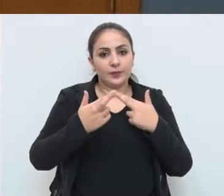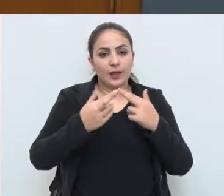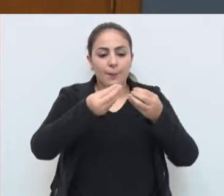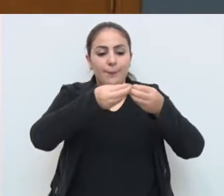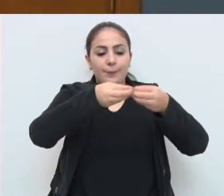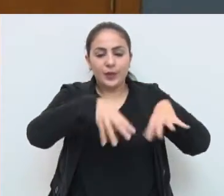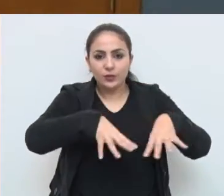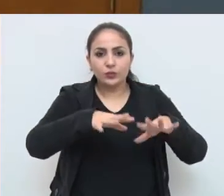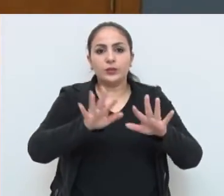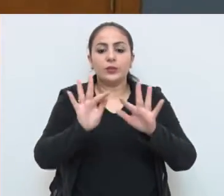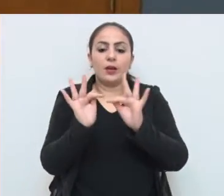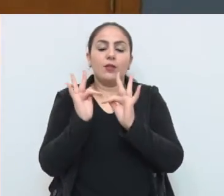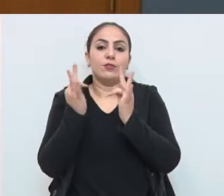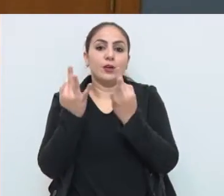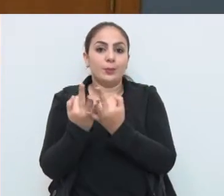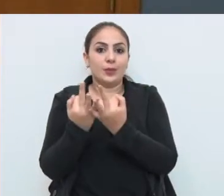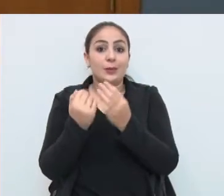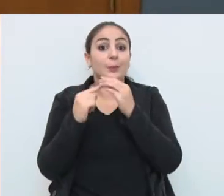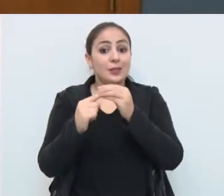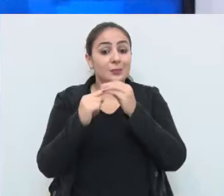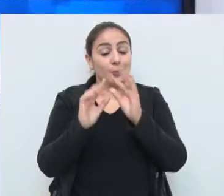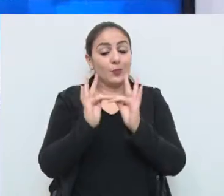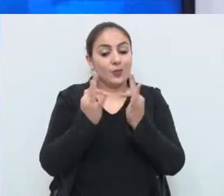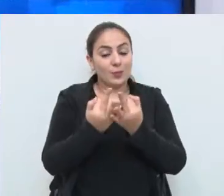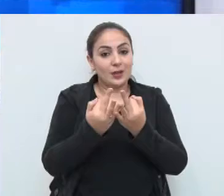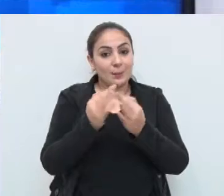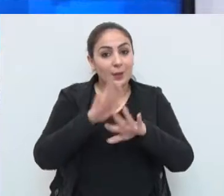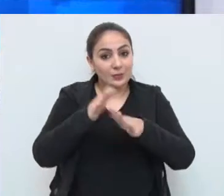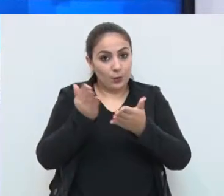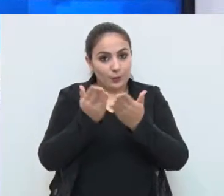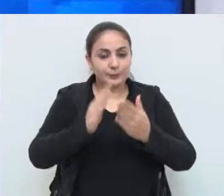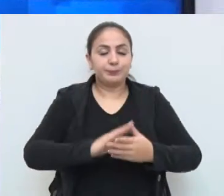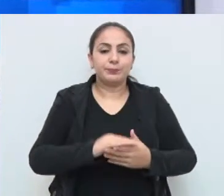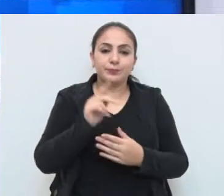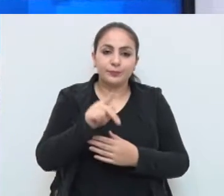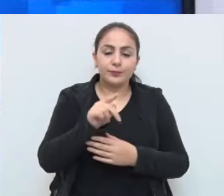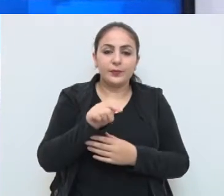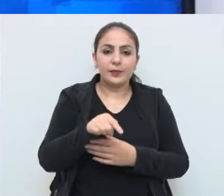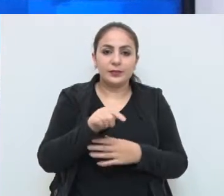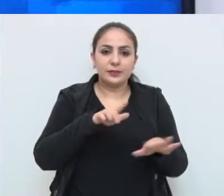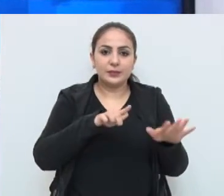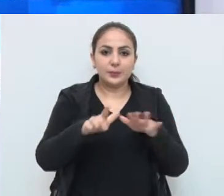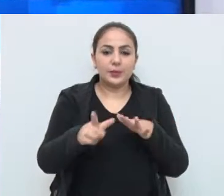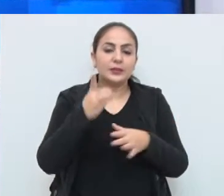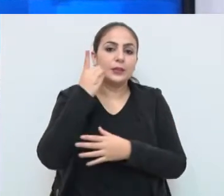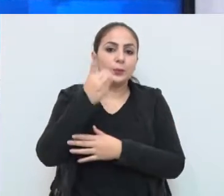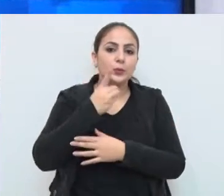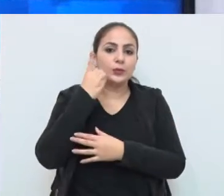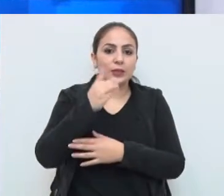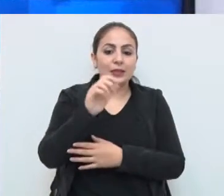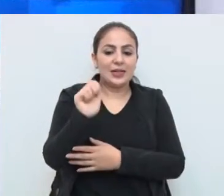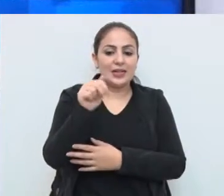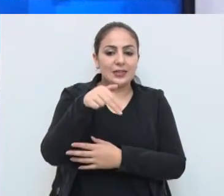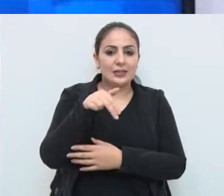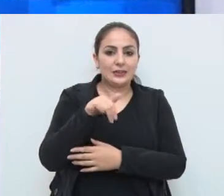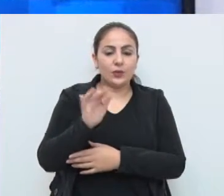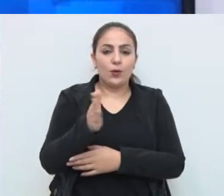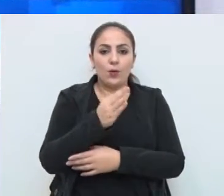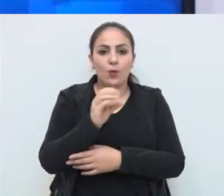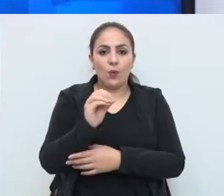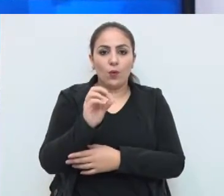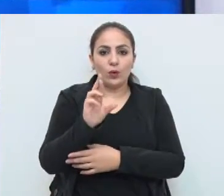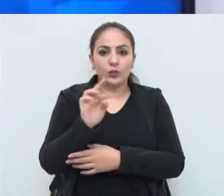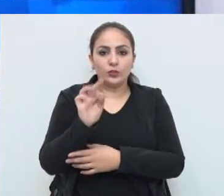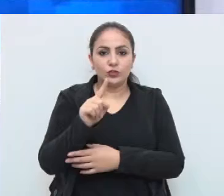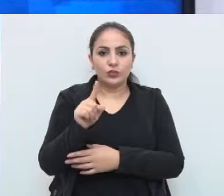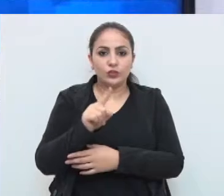aos prejuízos à família, sobretudo famílias de baixa renda. Nesta semana, a deputada Anne Ortiz esteve em Passo Fundo. A